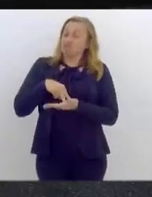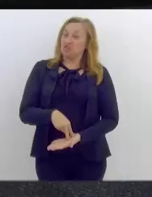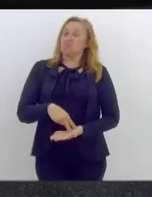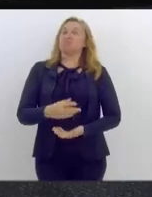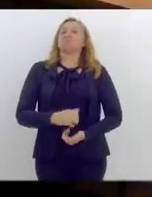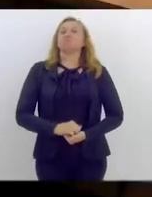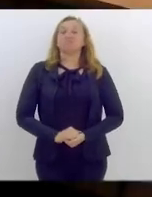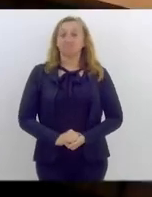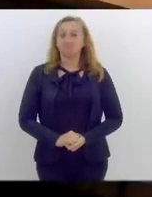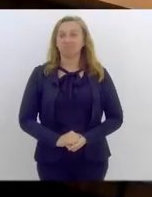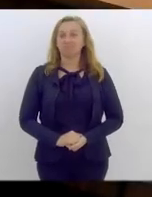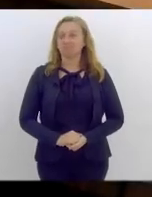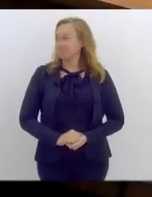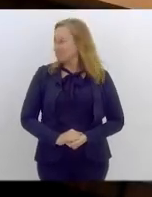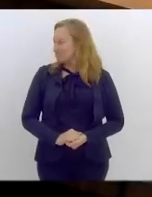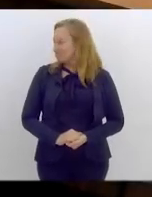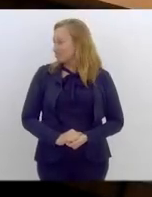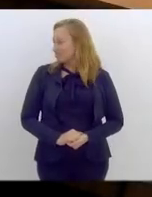senhores.